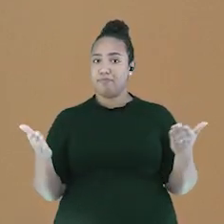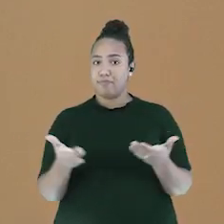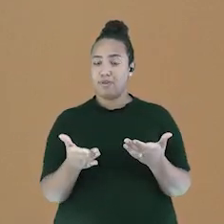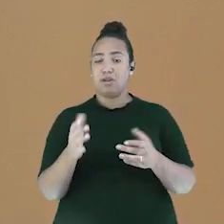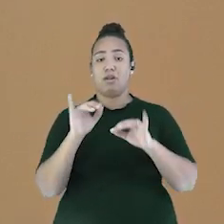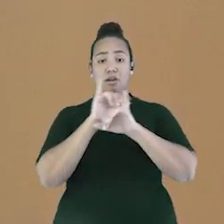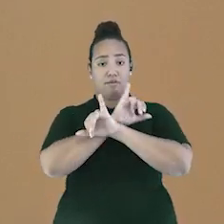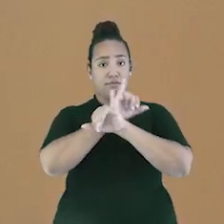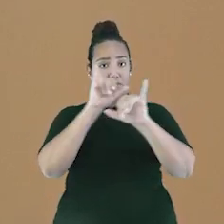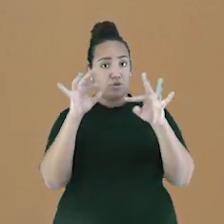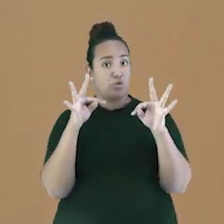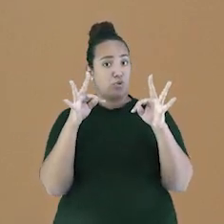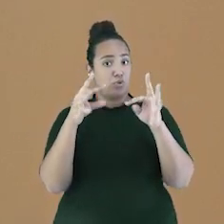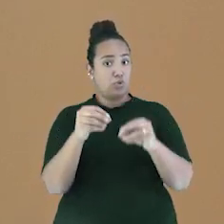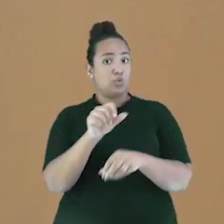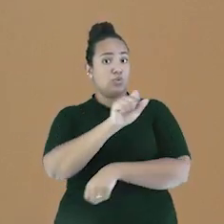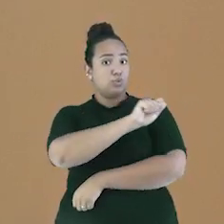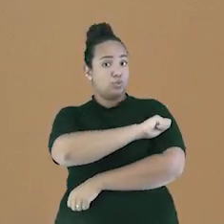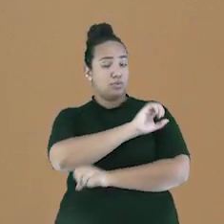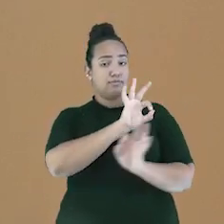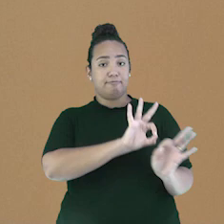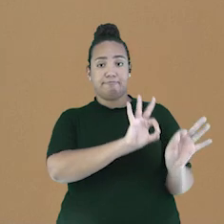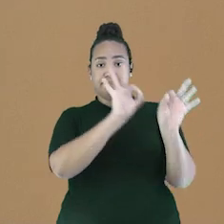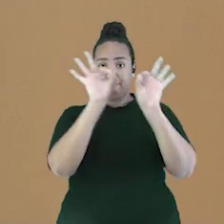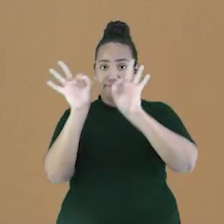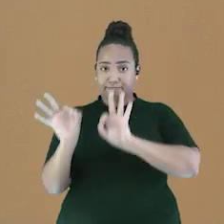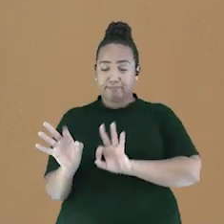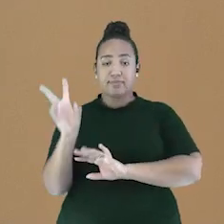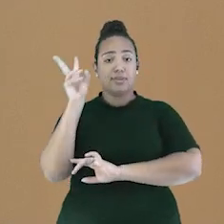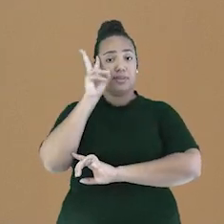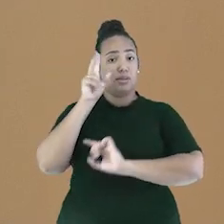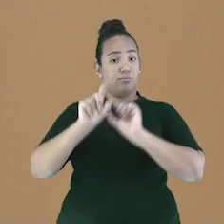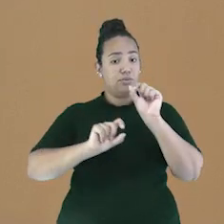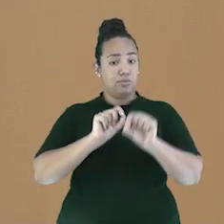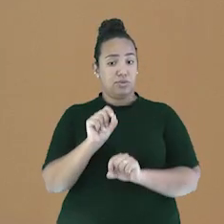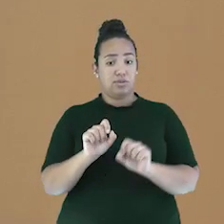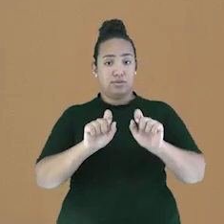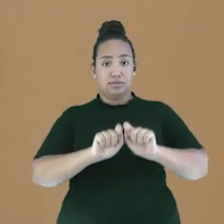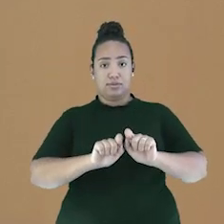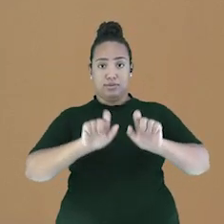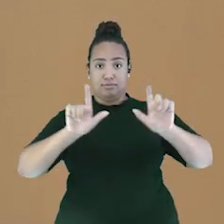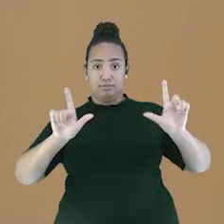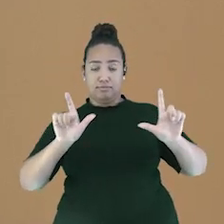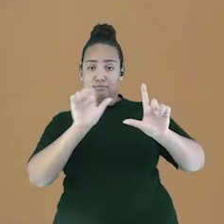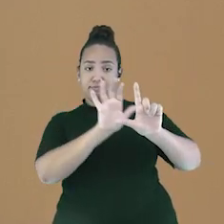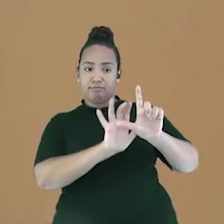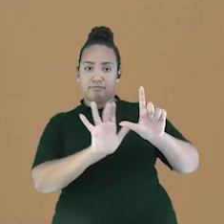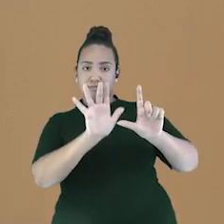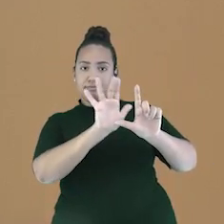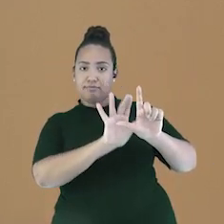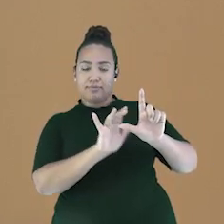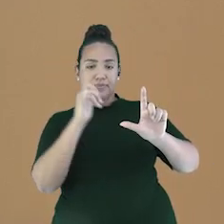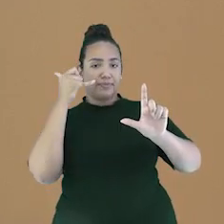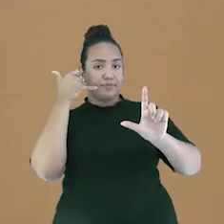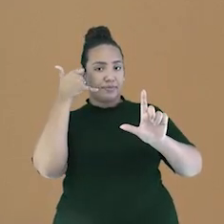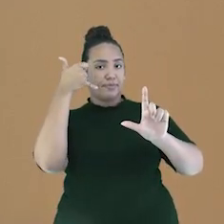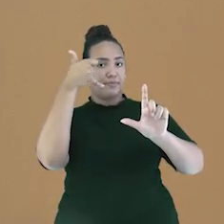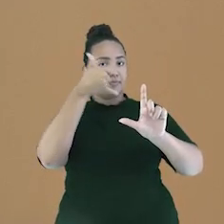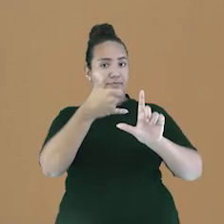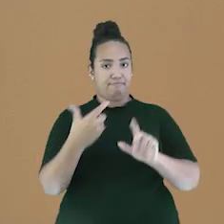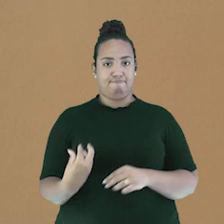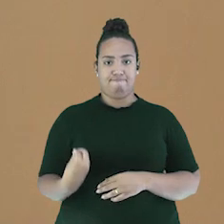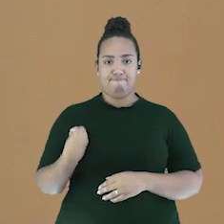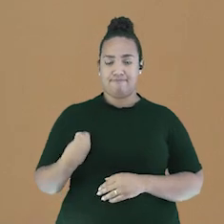os estudantes que estão nos assistindo não se esqueçam de que aqui na tela vai aparecer o QR code para você marcar